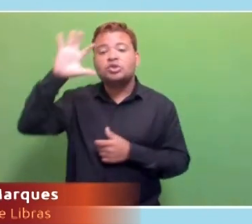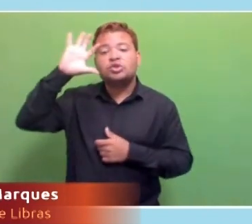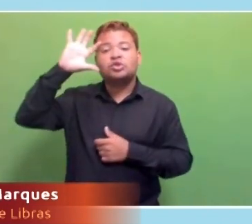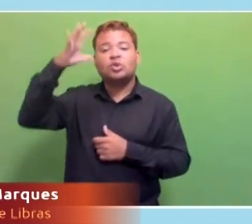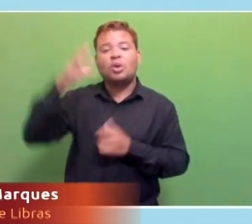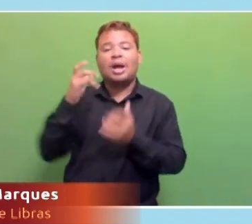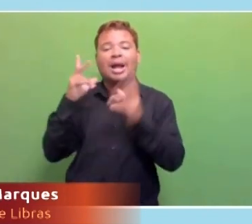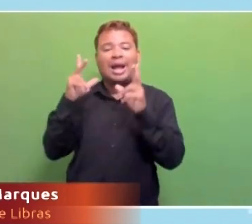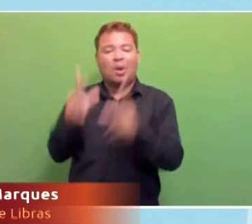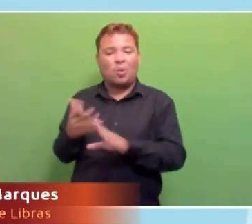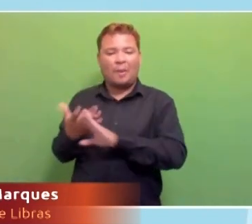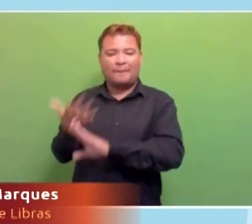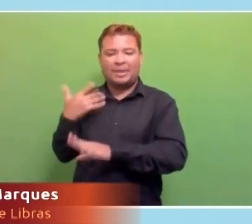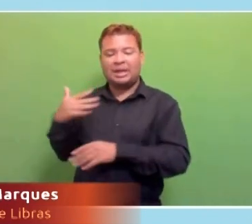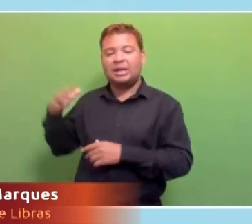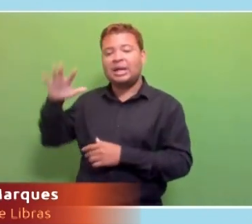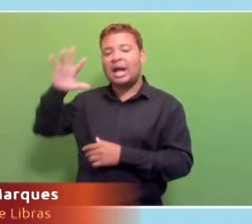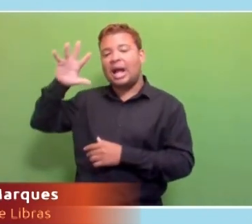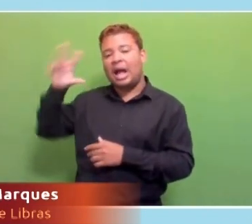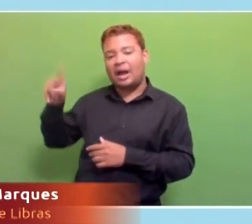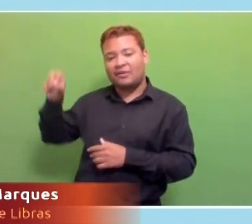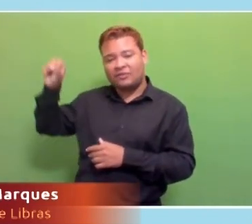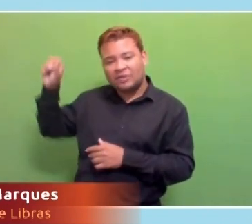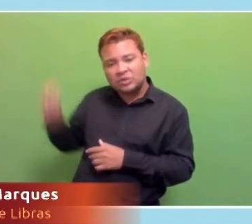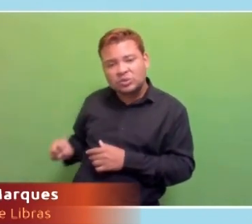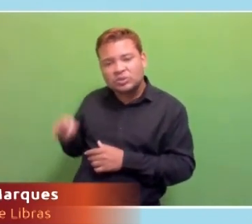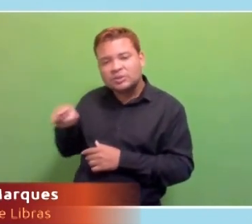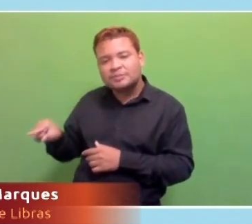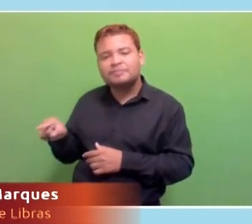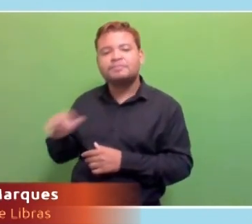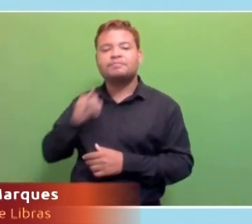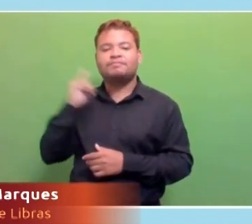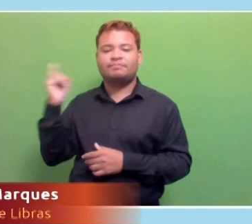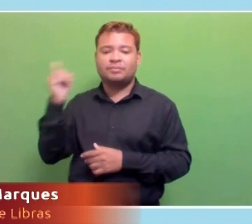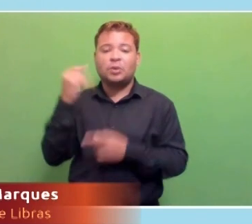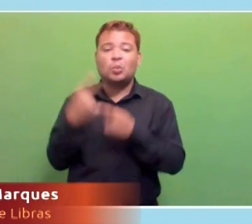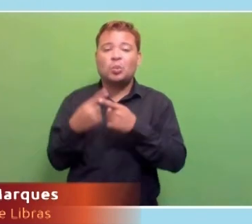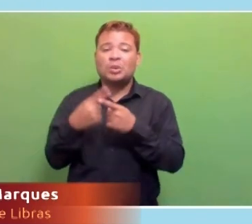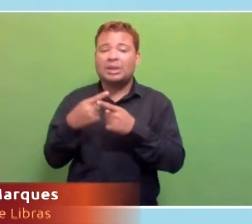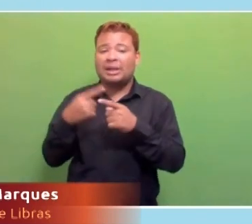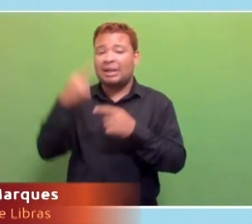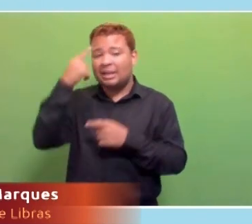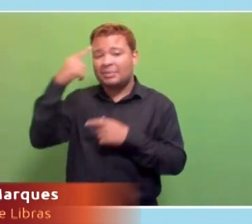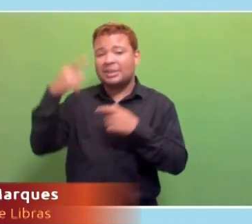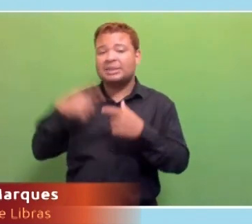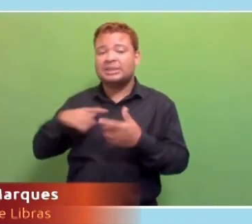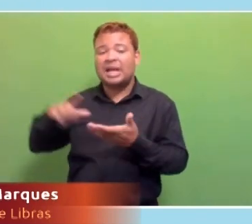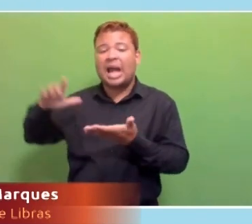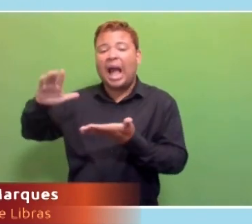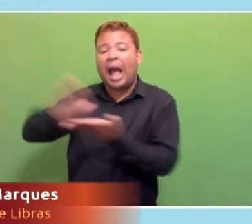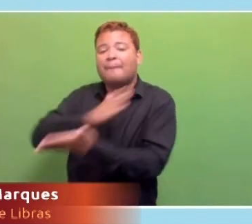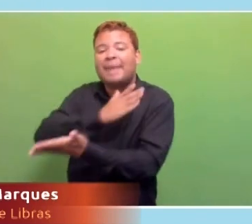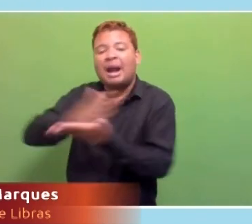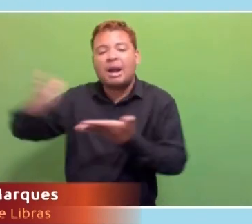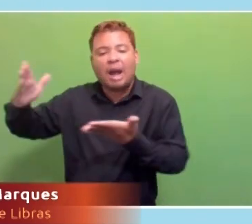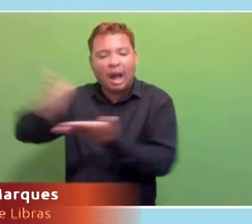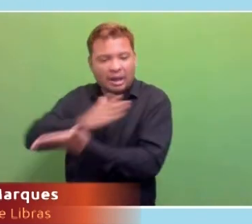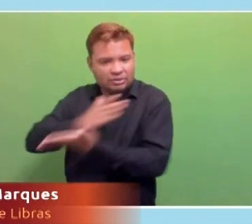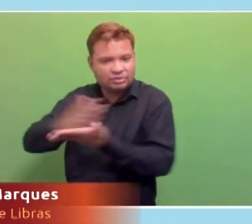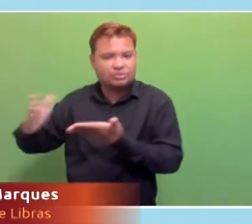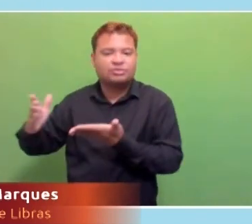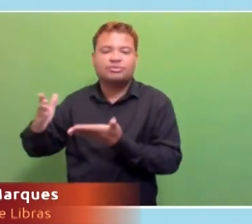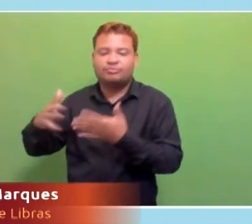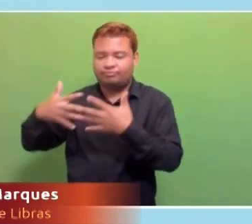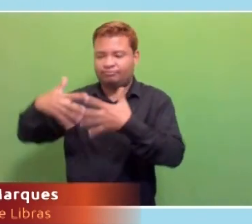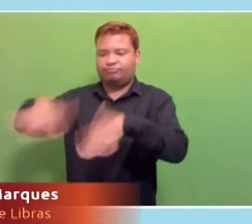sul-africana seria muito importante, visto que se fala também em apartheid dentro do Estado de Israel ou na região.